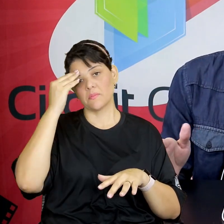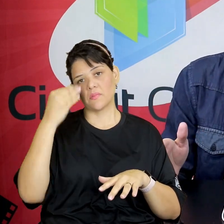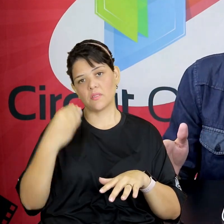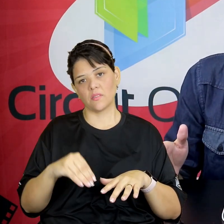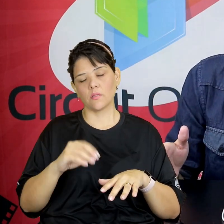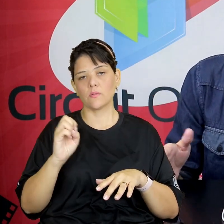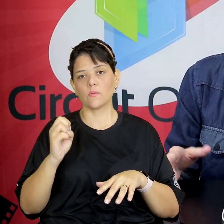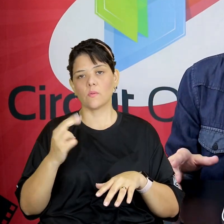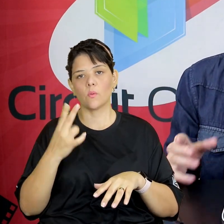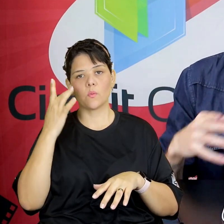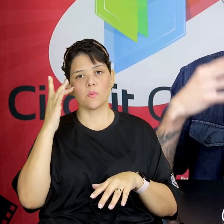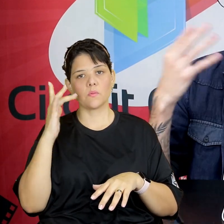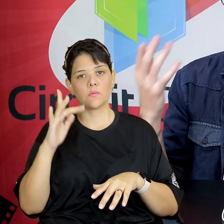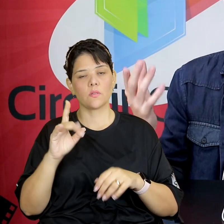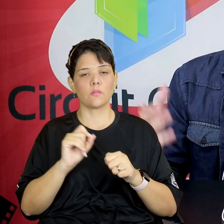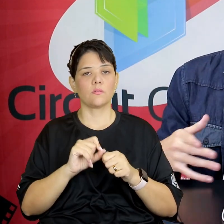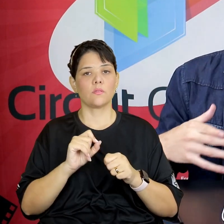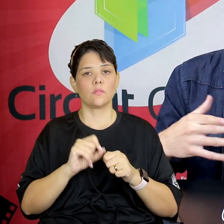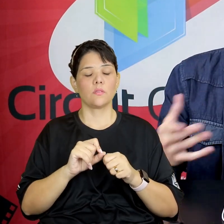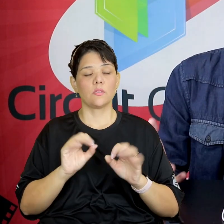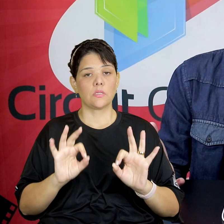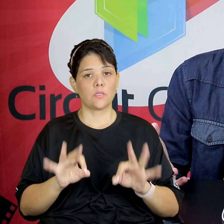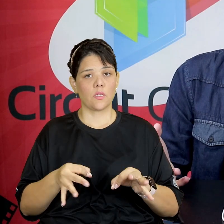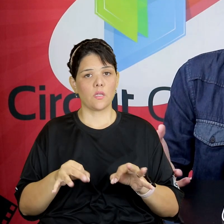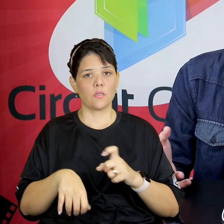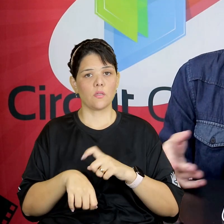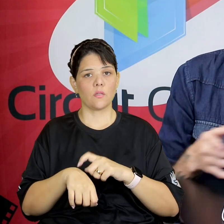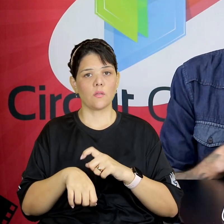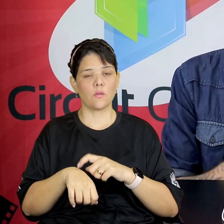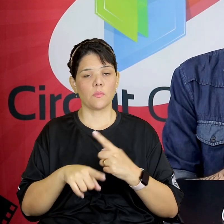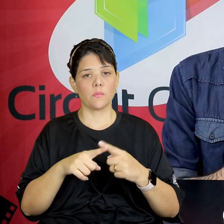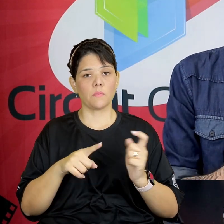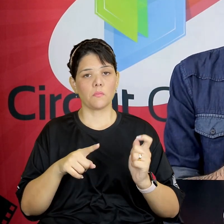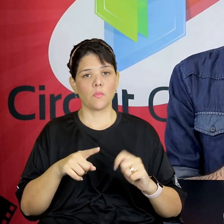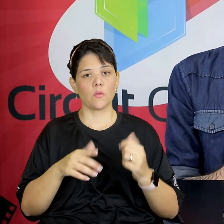isso a gente resolve depois e vira um problemão e pode atrapalhar o filme inteiro.